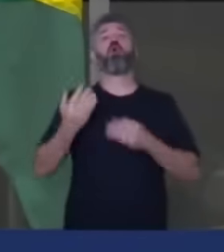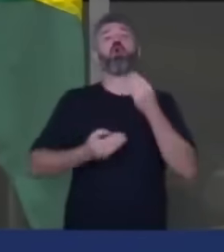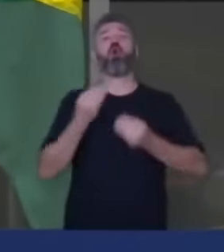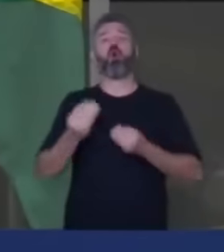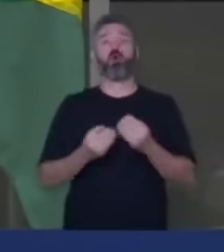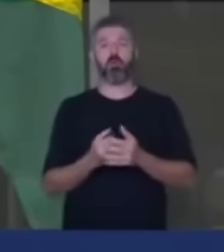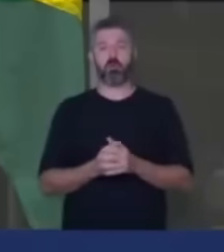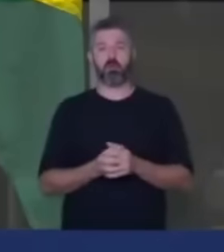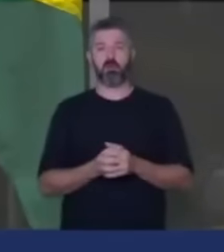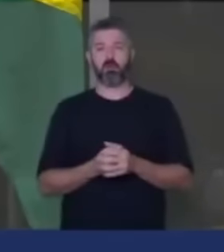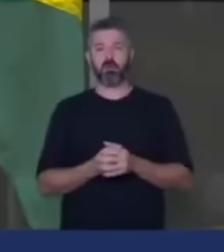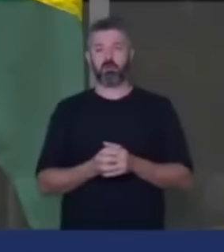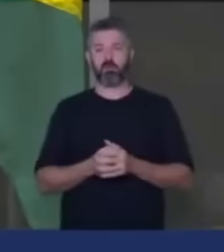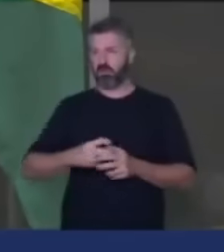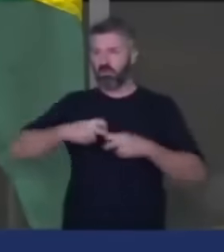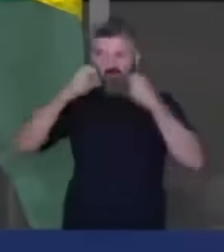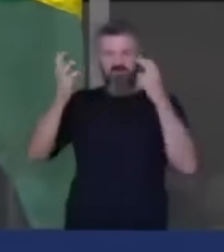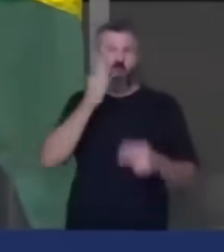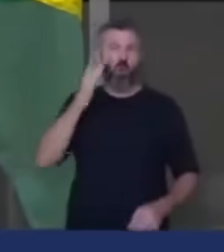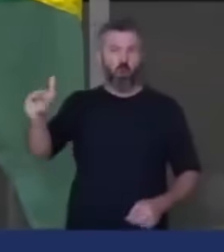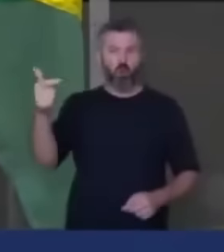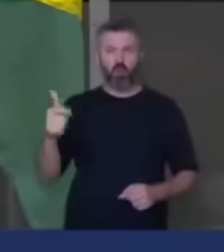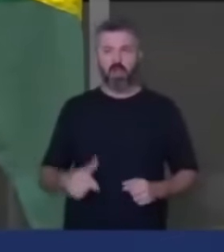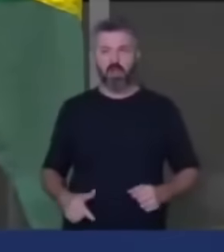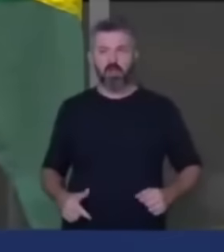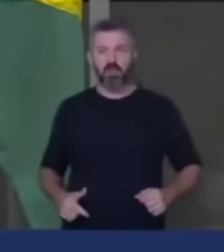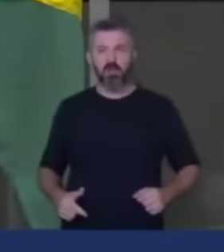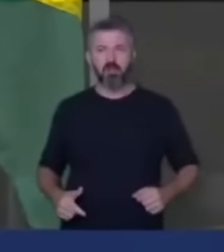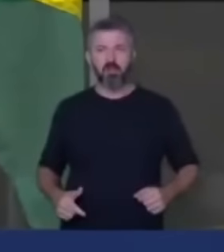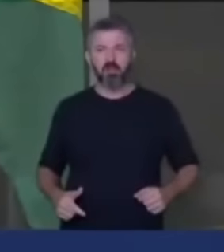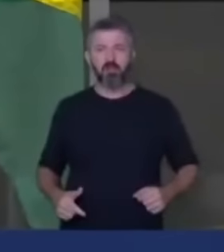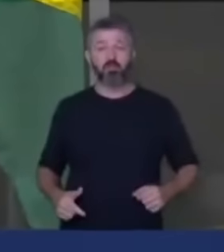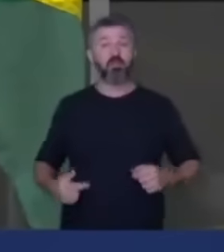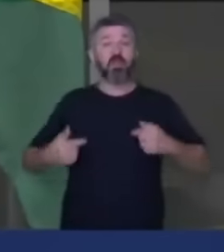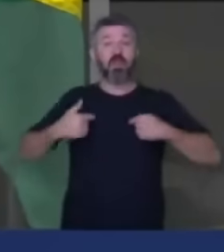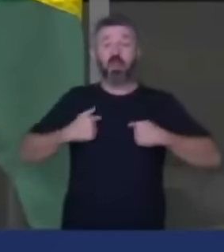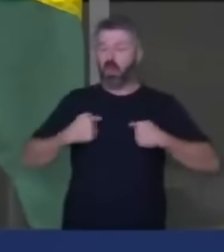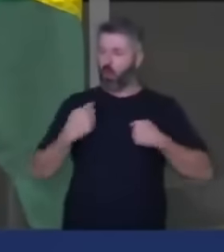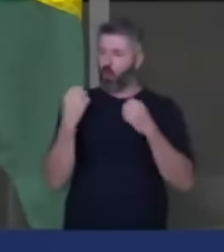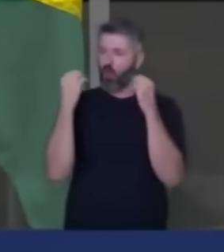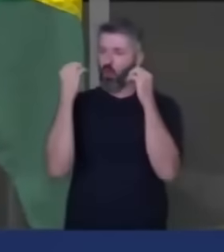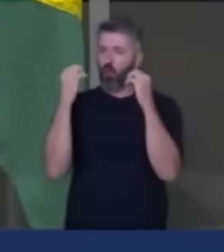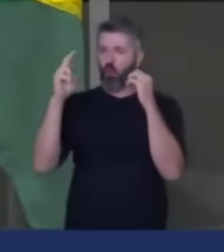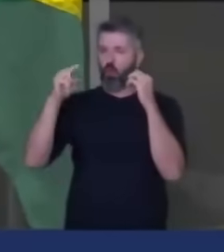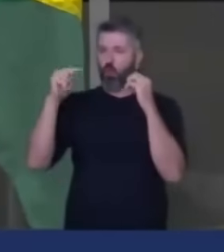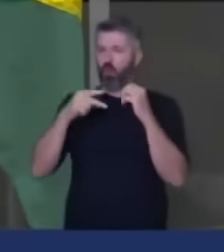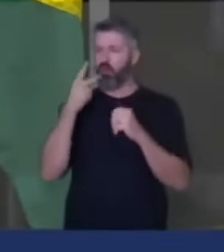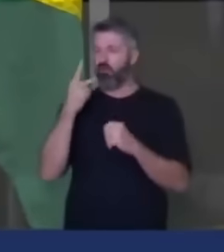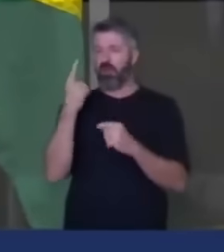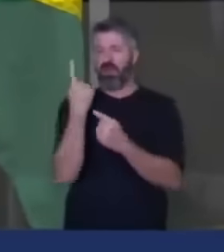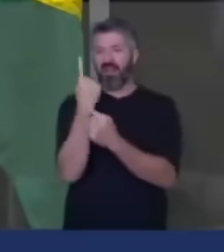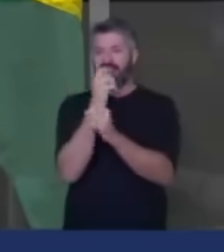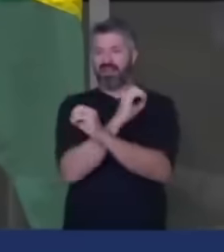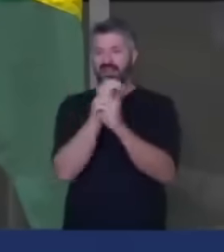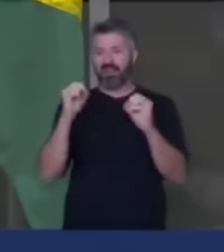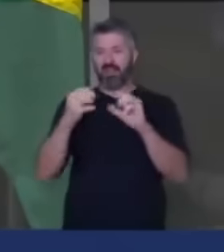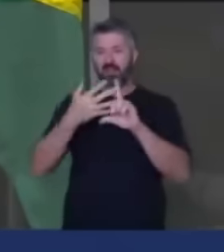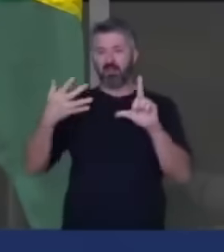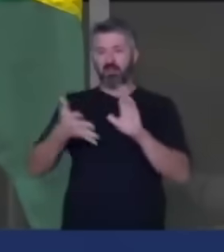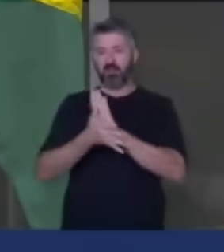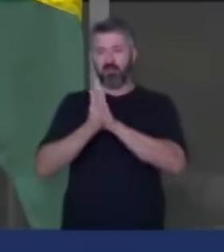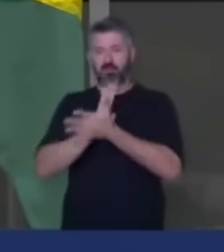vocês não tem vergonha não Eu nunca disse nenhuma fala homofóbica